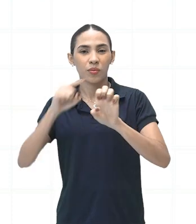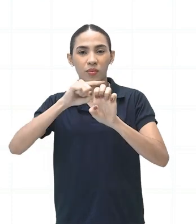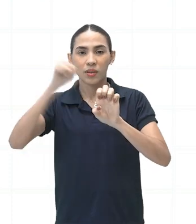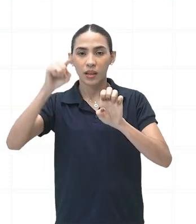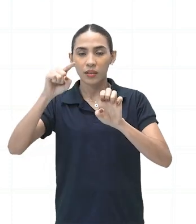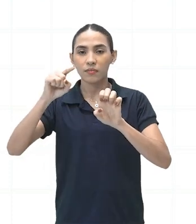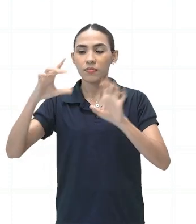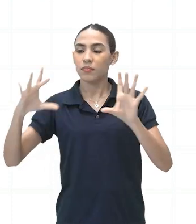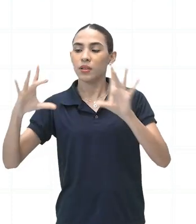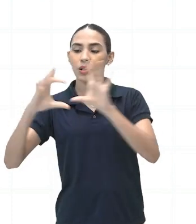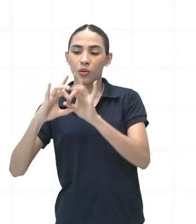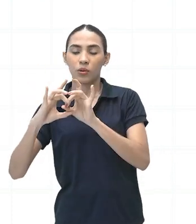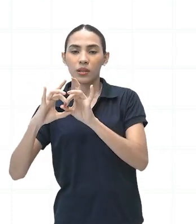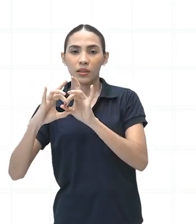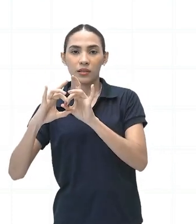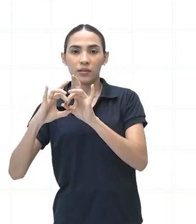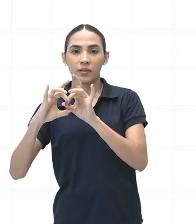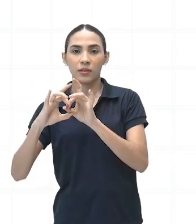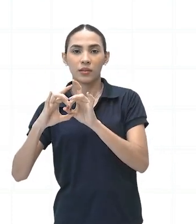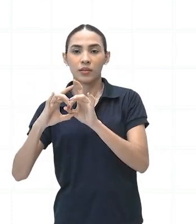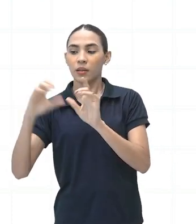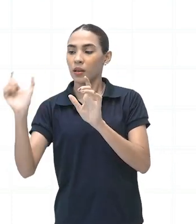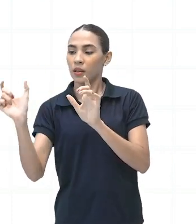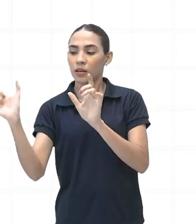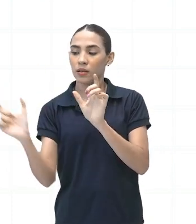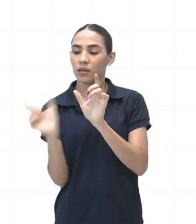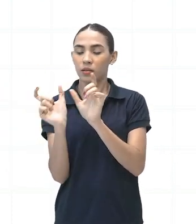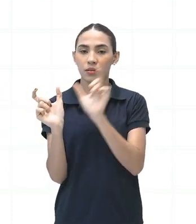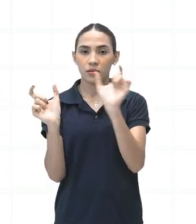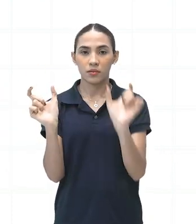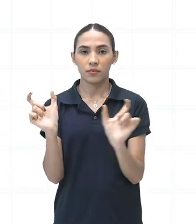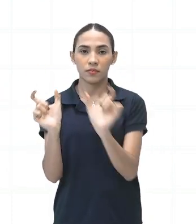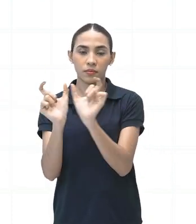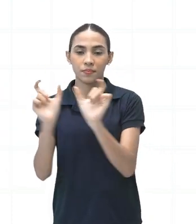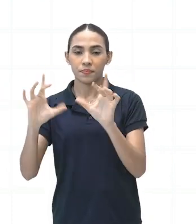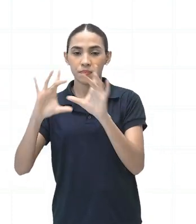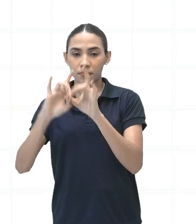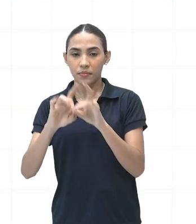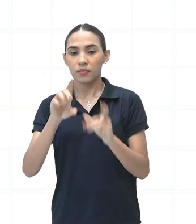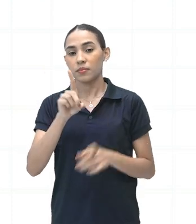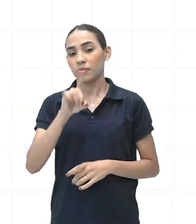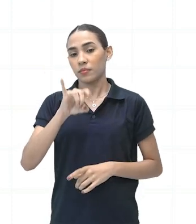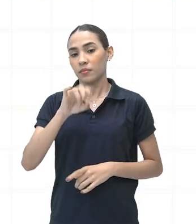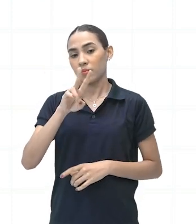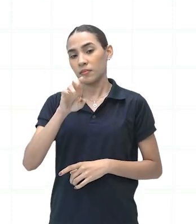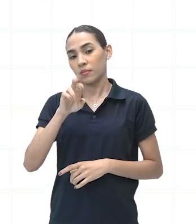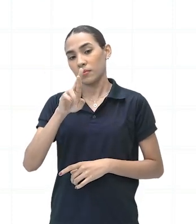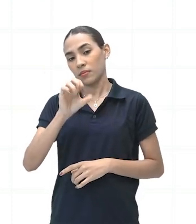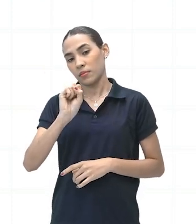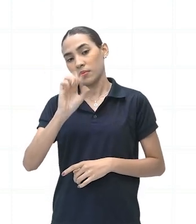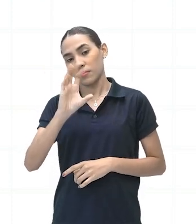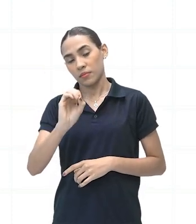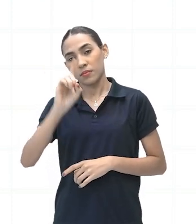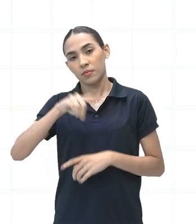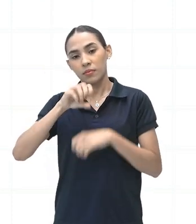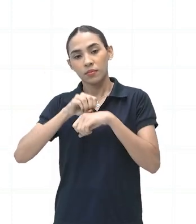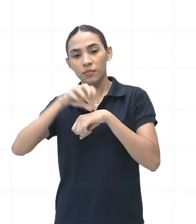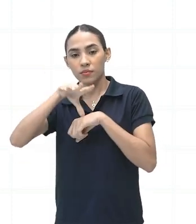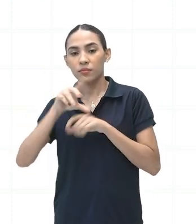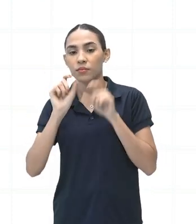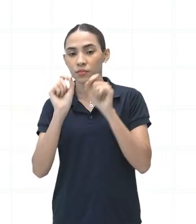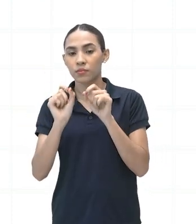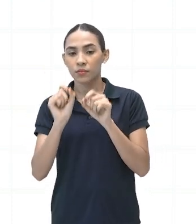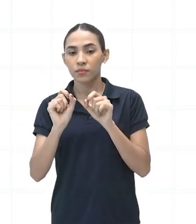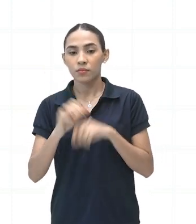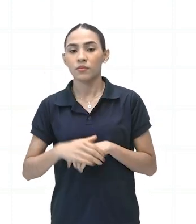para conectar a palavra diverso. Diverso está aí indicando